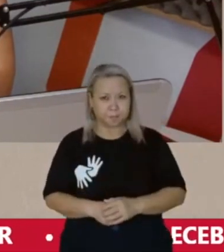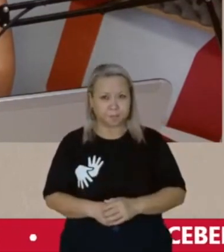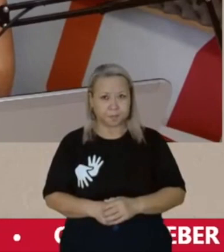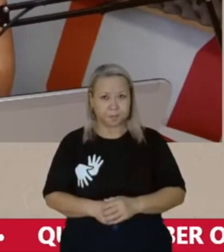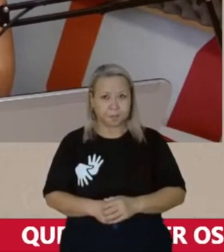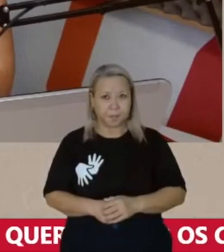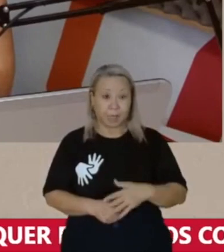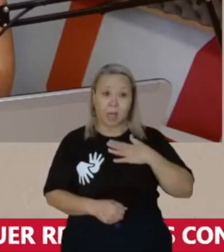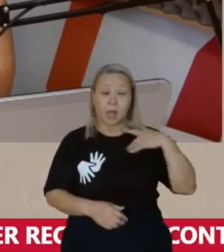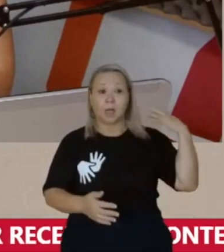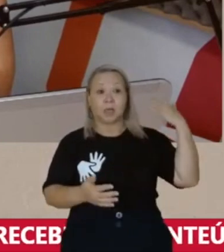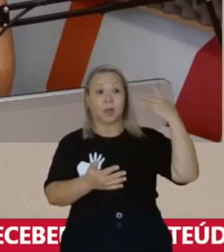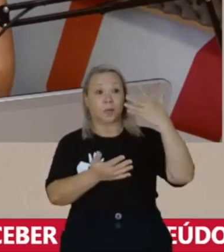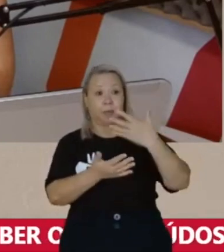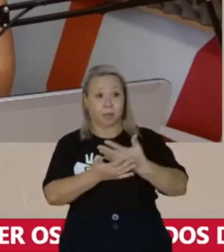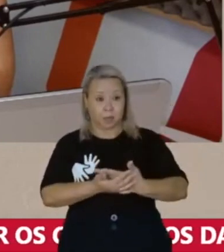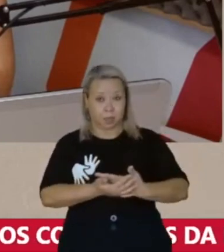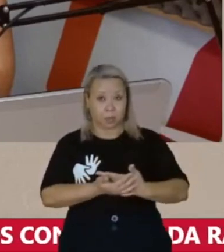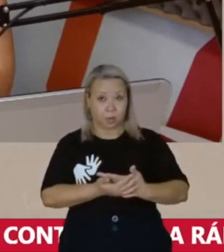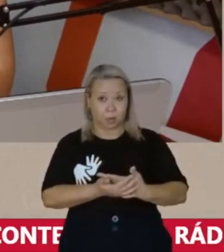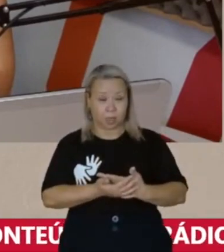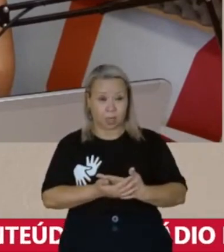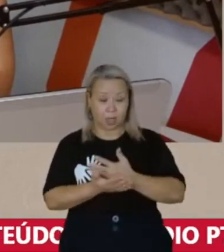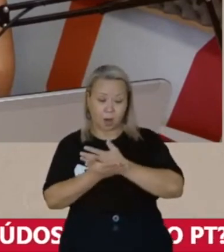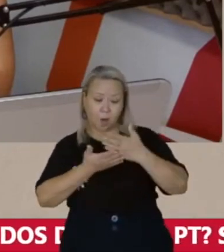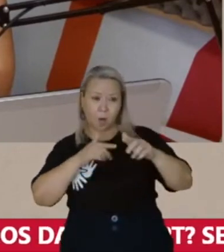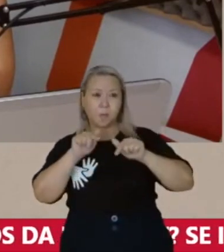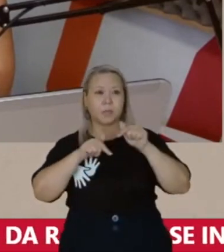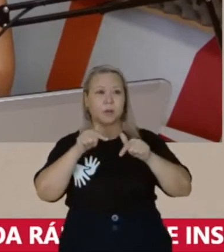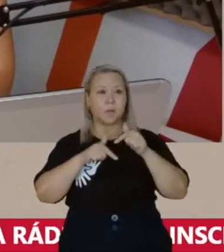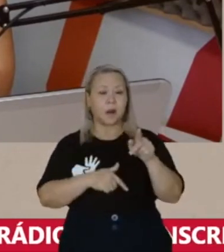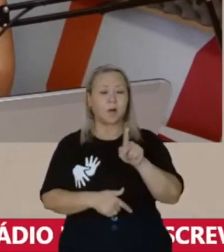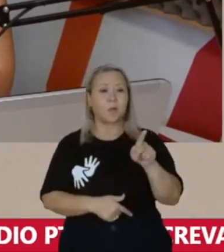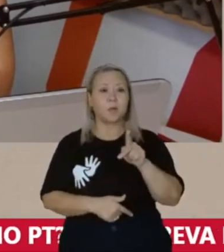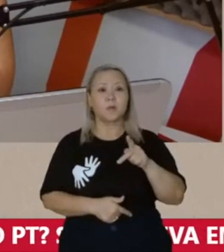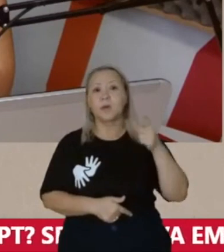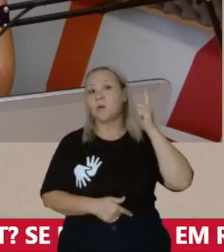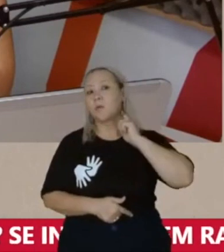Bom, na minha trajetória, eu começo a trabalhar como professora em Belo